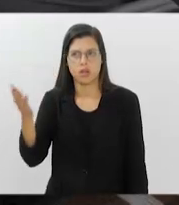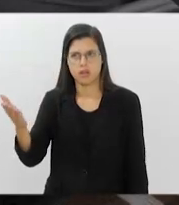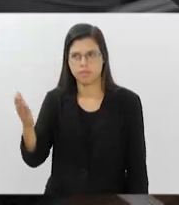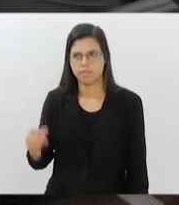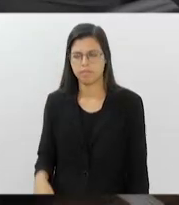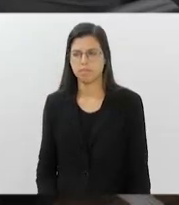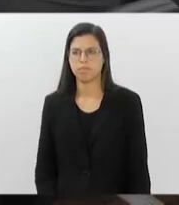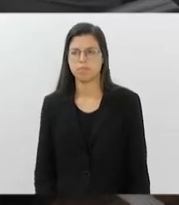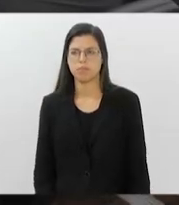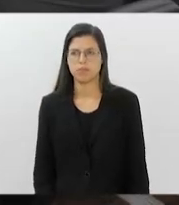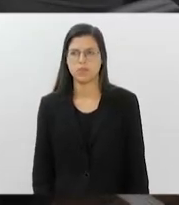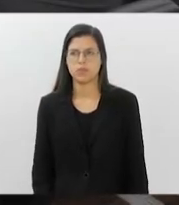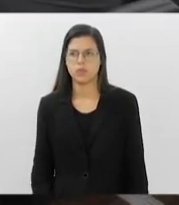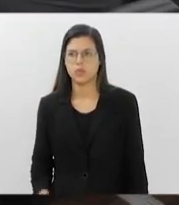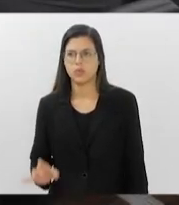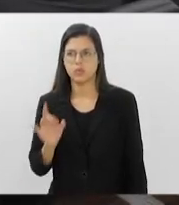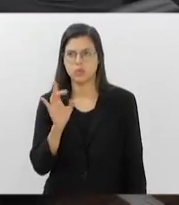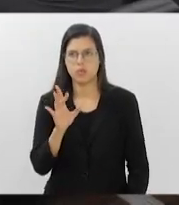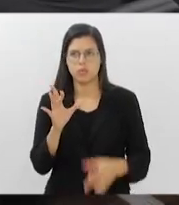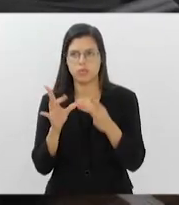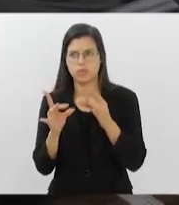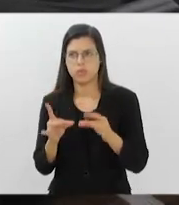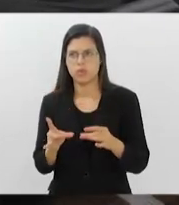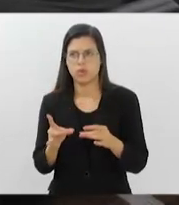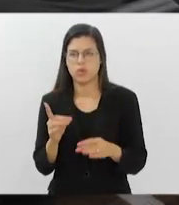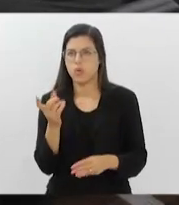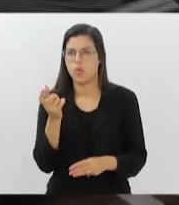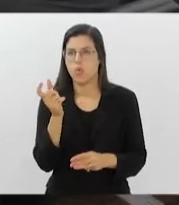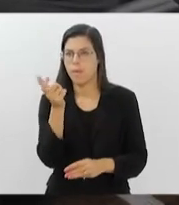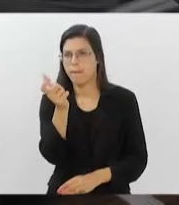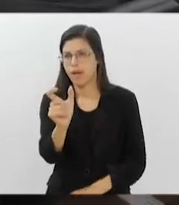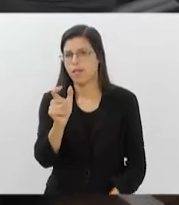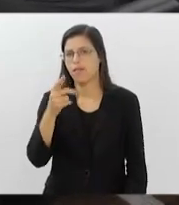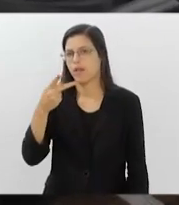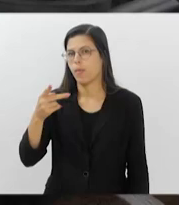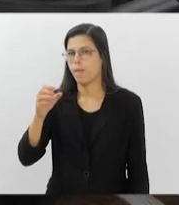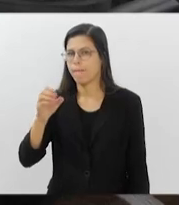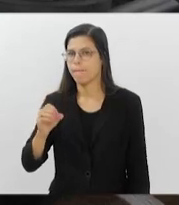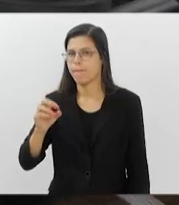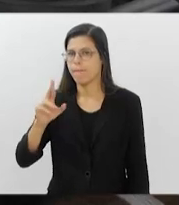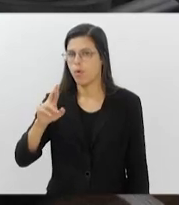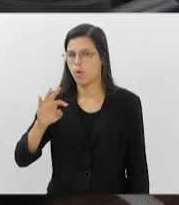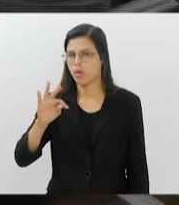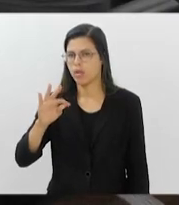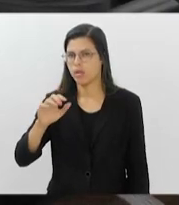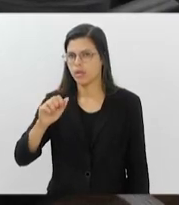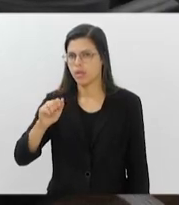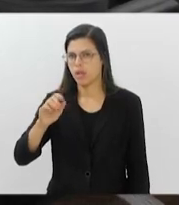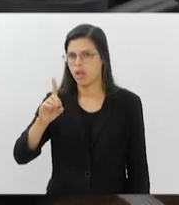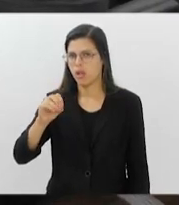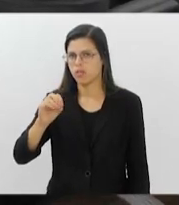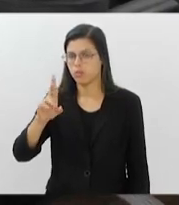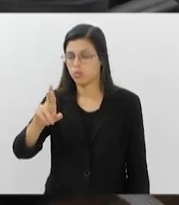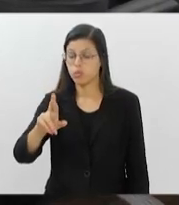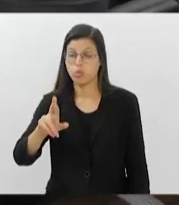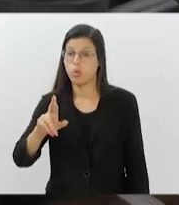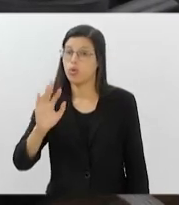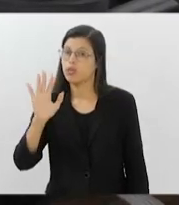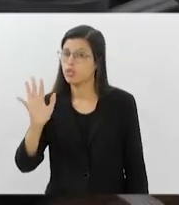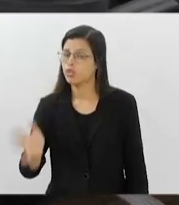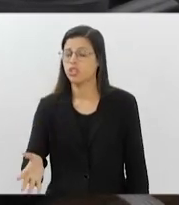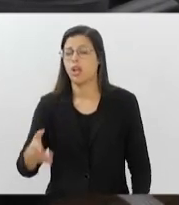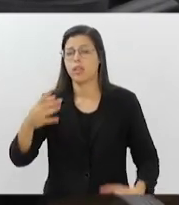Takemoto. Presidente, só uma observação, né, sobre o termo portadores de deficiência. né? Seria pessoas com deficiência. Isso já foi